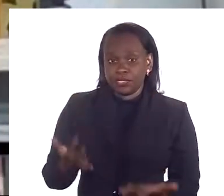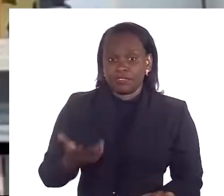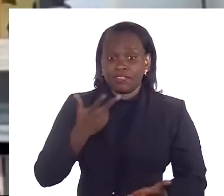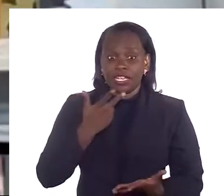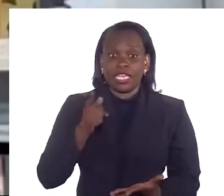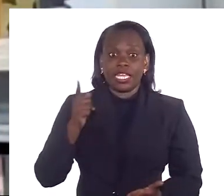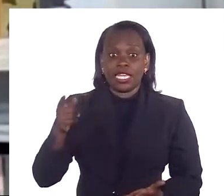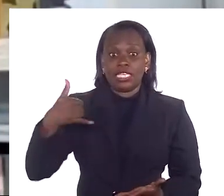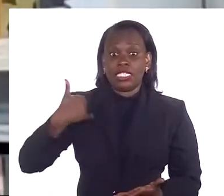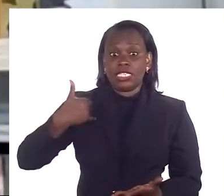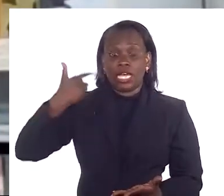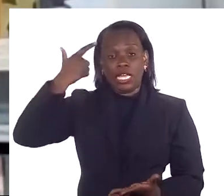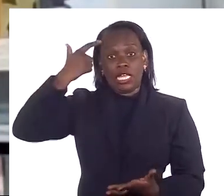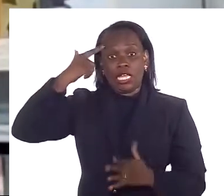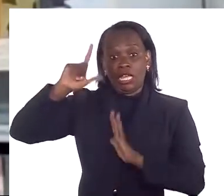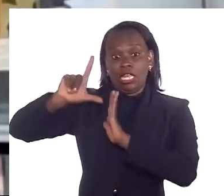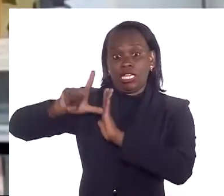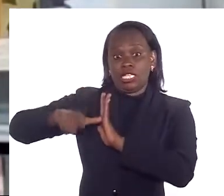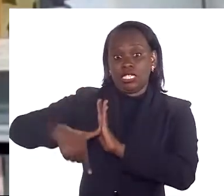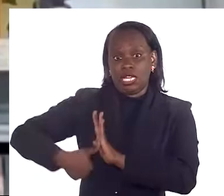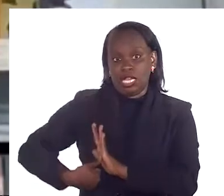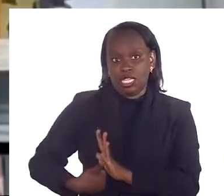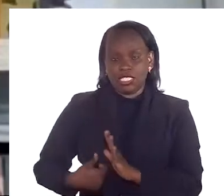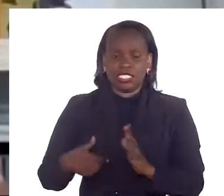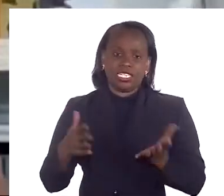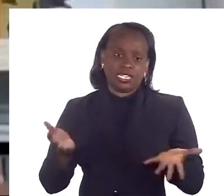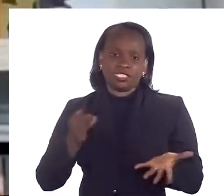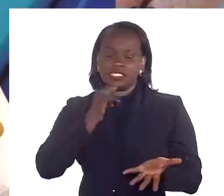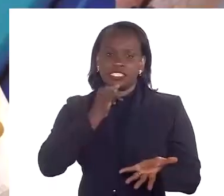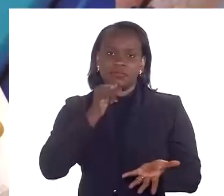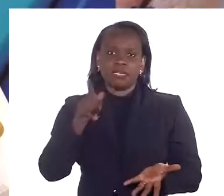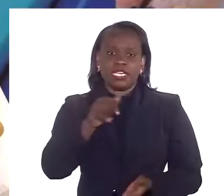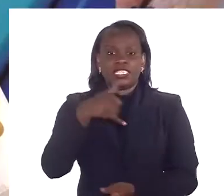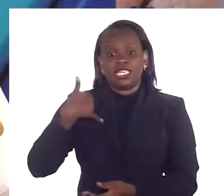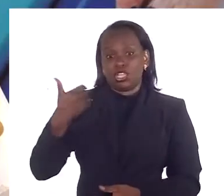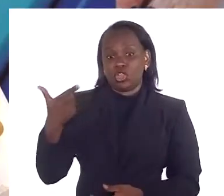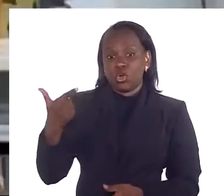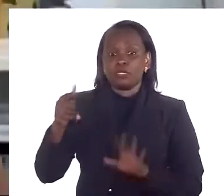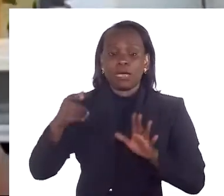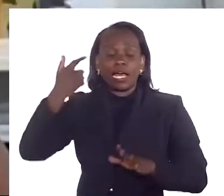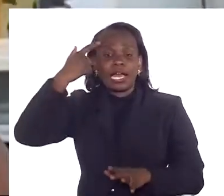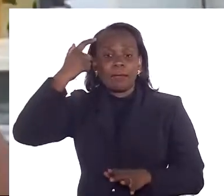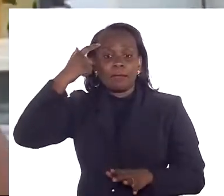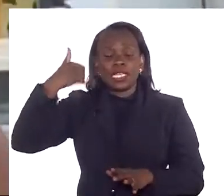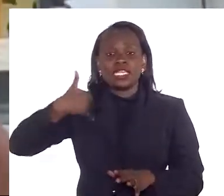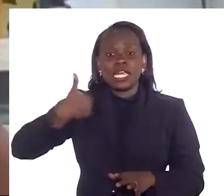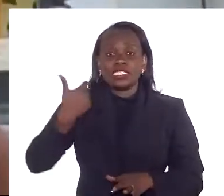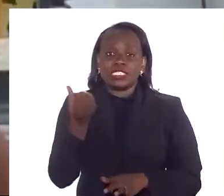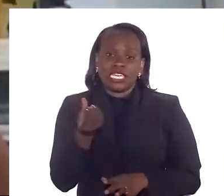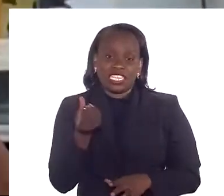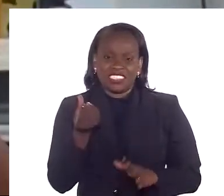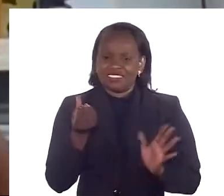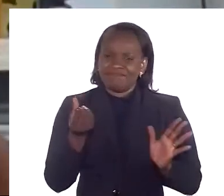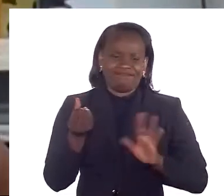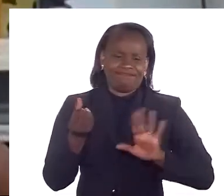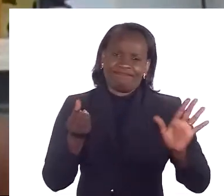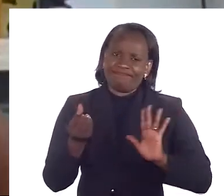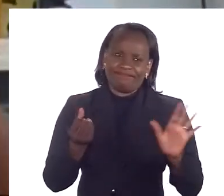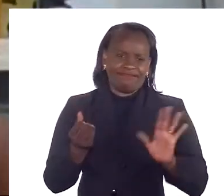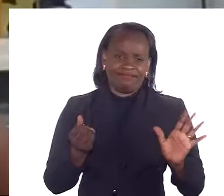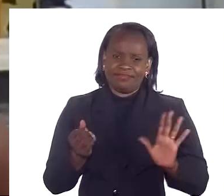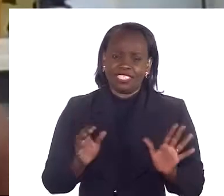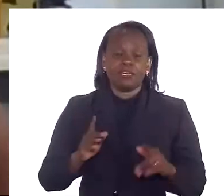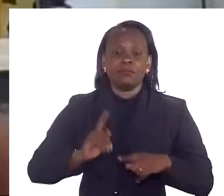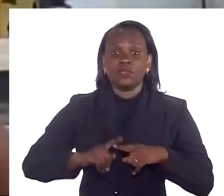intelectual, de que elas têm uma idade mental aquém, né? O aluno tem 12 anos, mas tem uma idade mental de 6 anos. Isso está caído